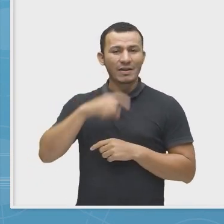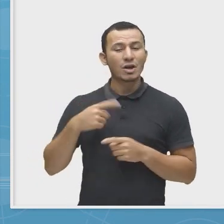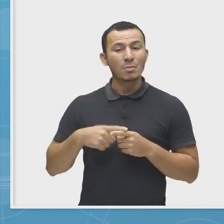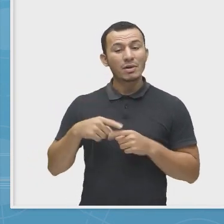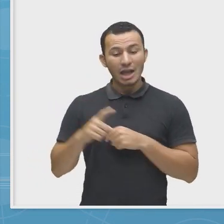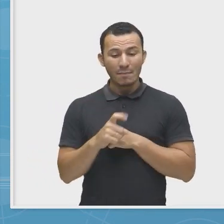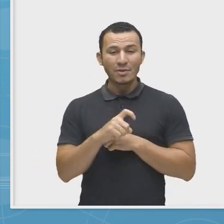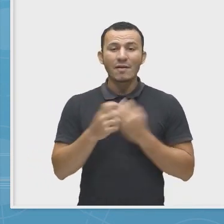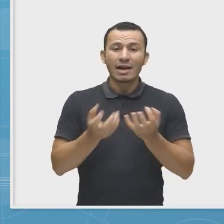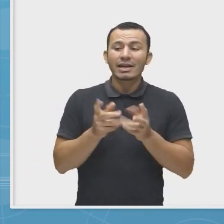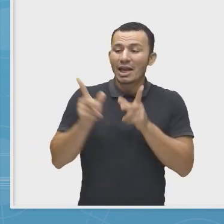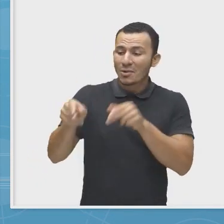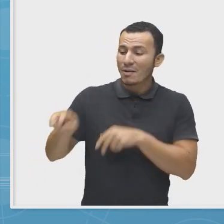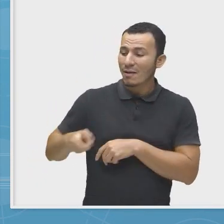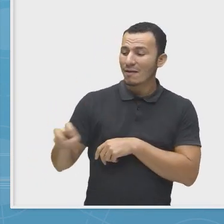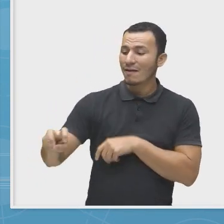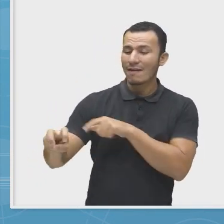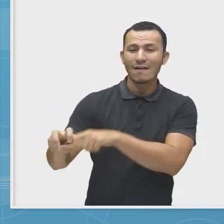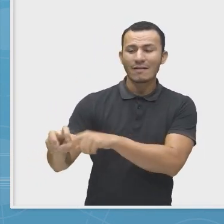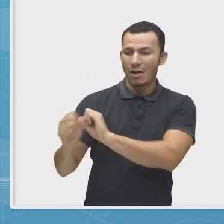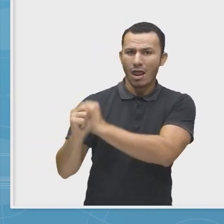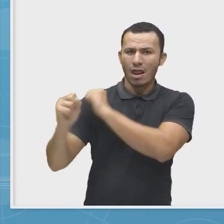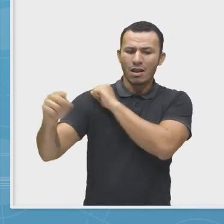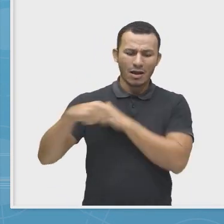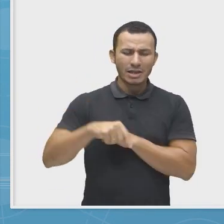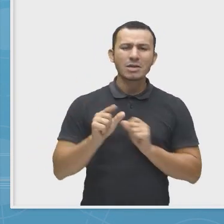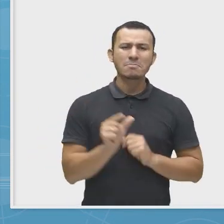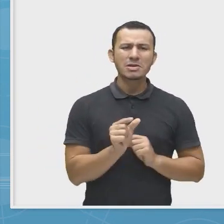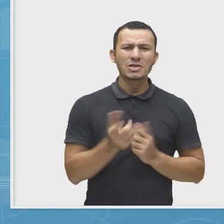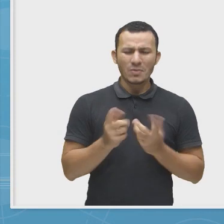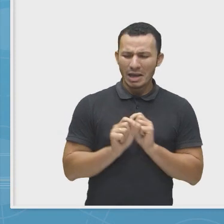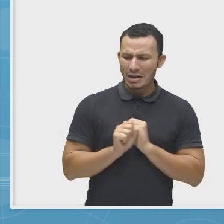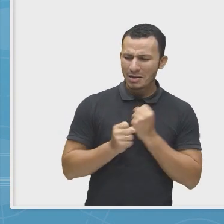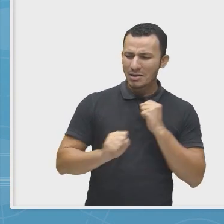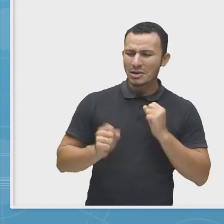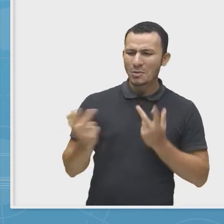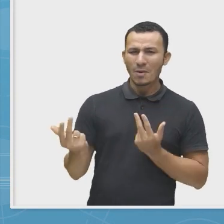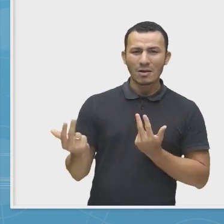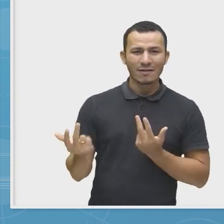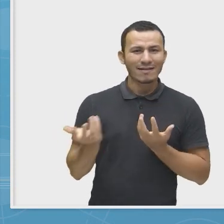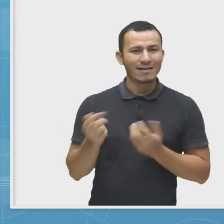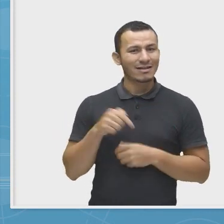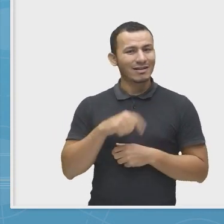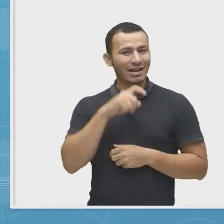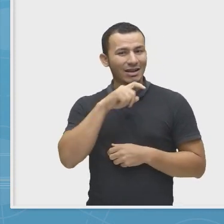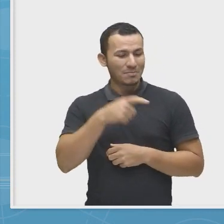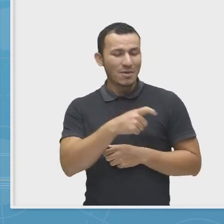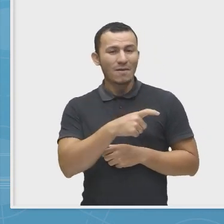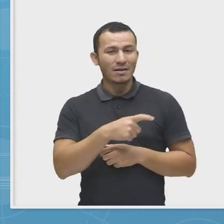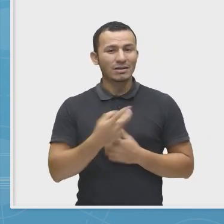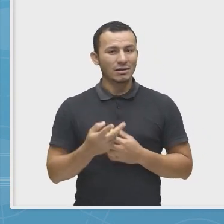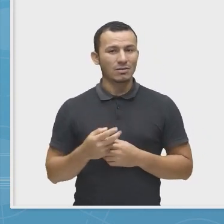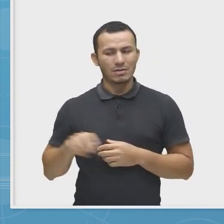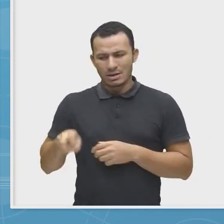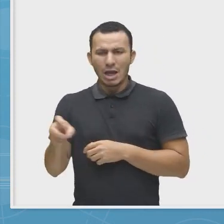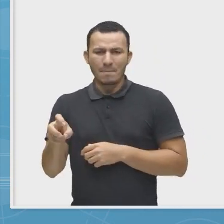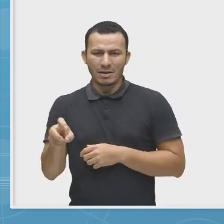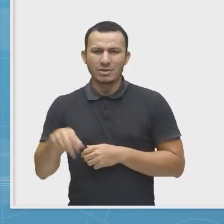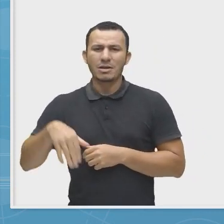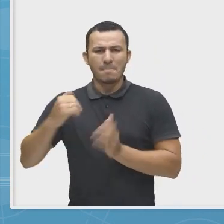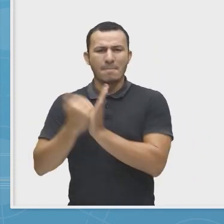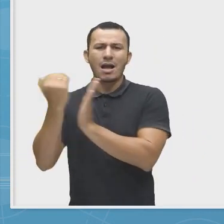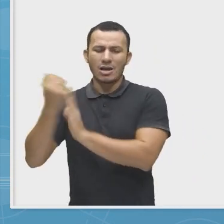ela quis, né, se comparar com a serpente. A serpente, ela é muito maior que uma